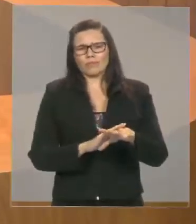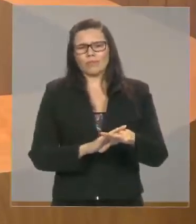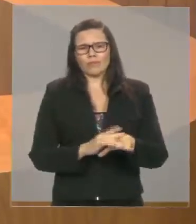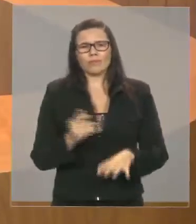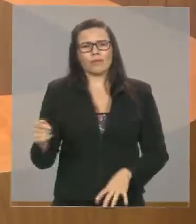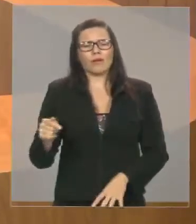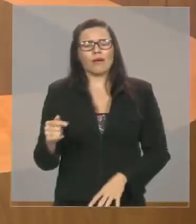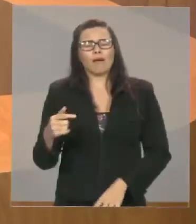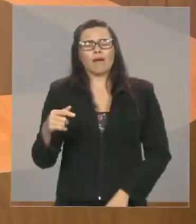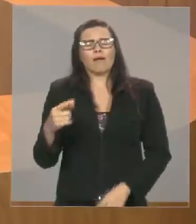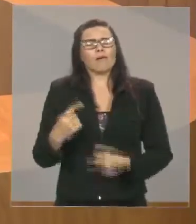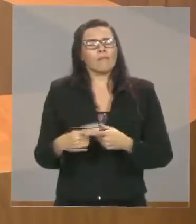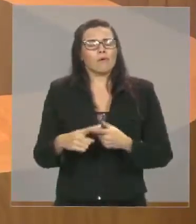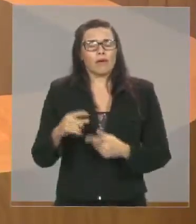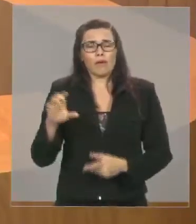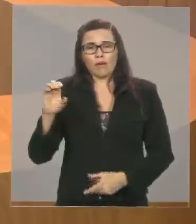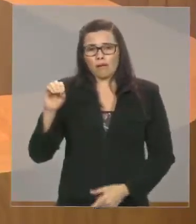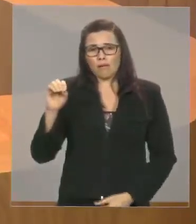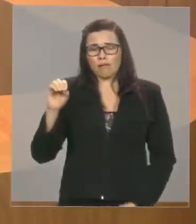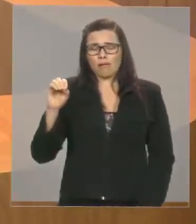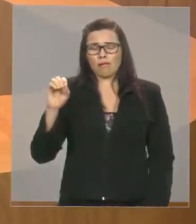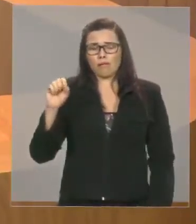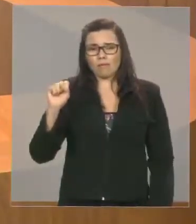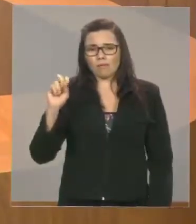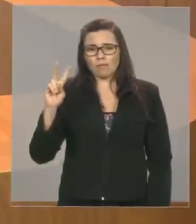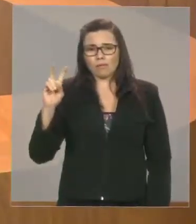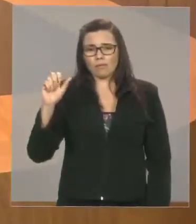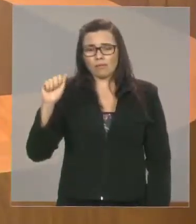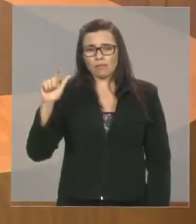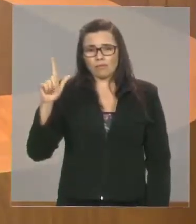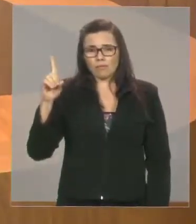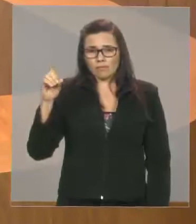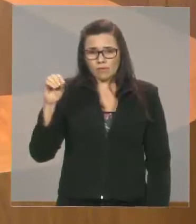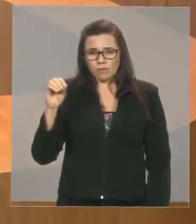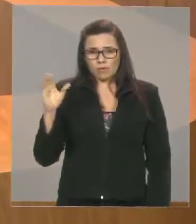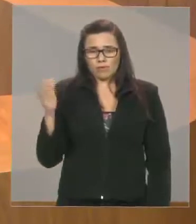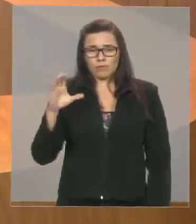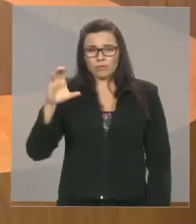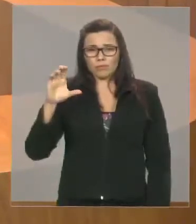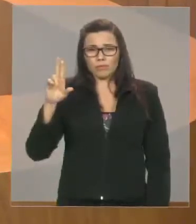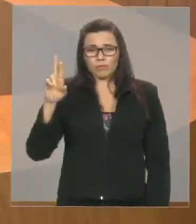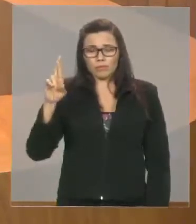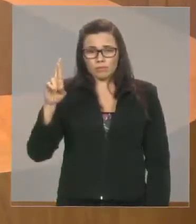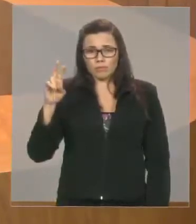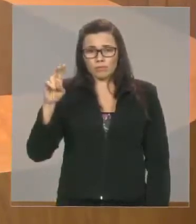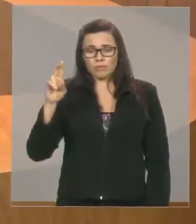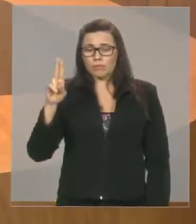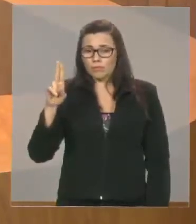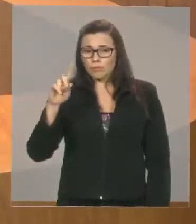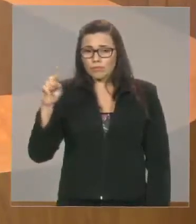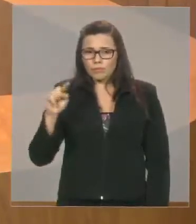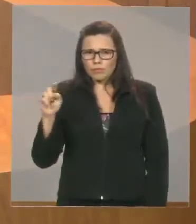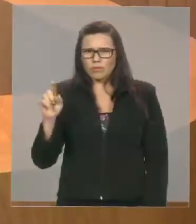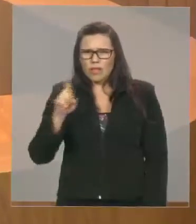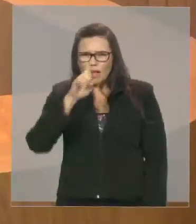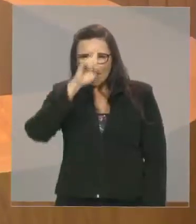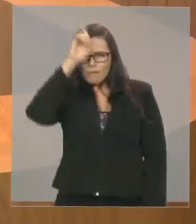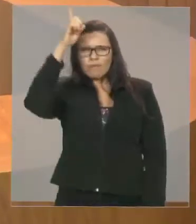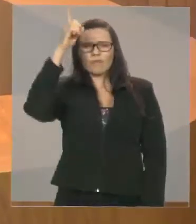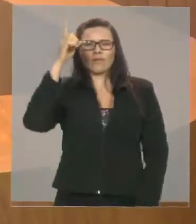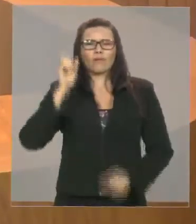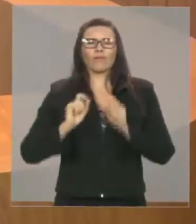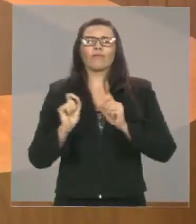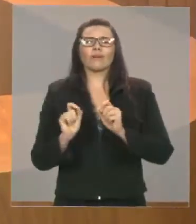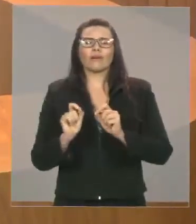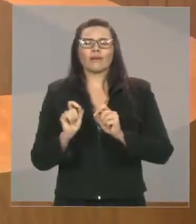principais causas. E aqui eu volto a frisar e faço relação ao que o governador falou. A falta de